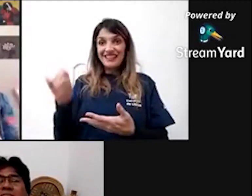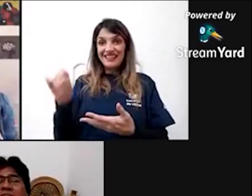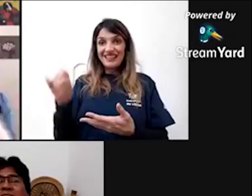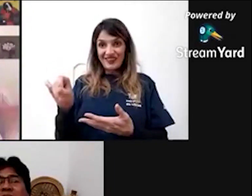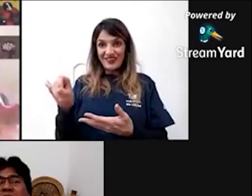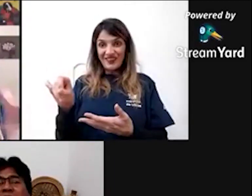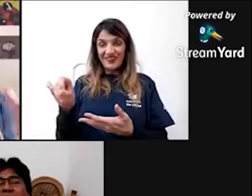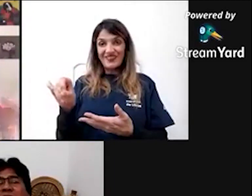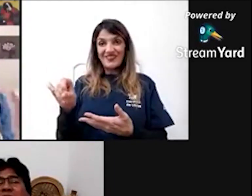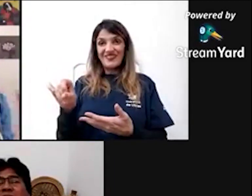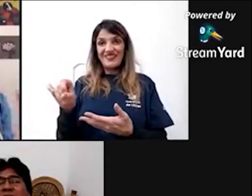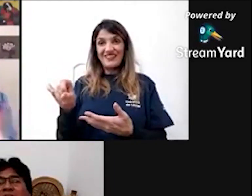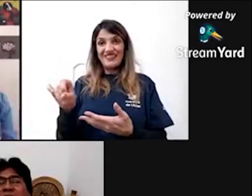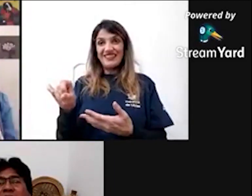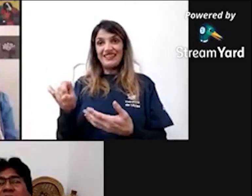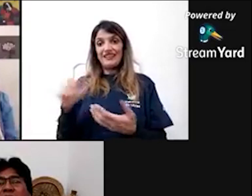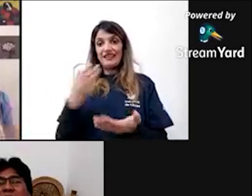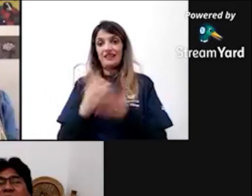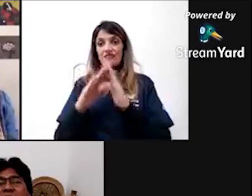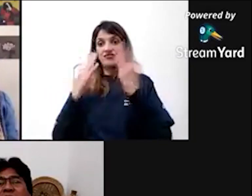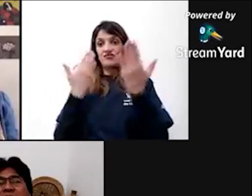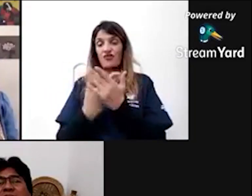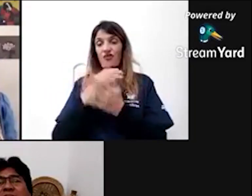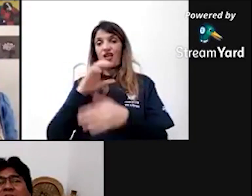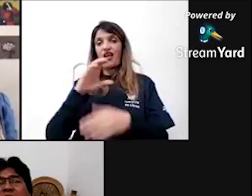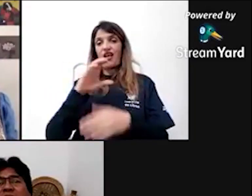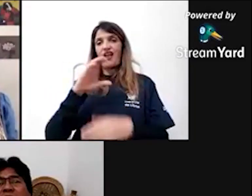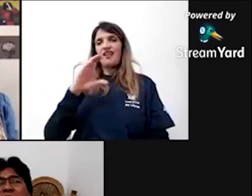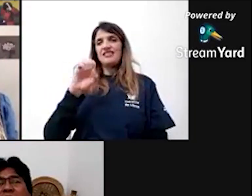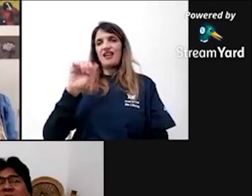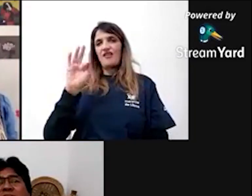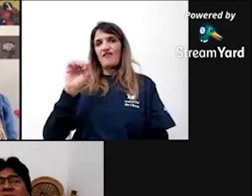era um magistério de excelência, a pensar